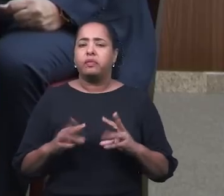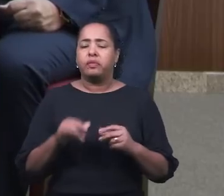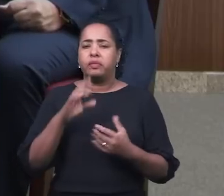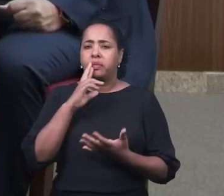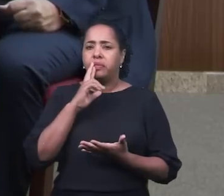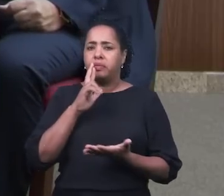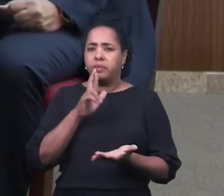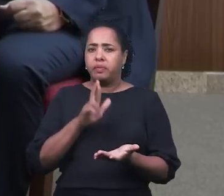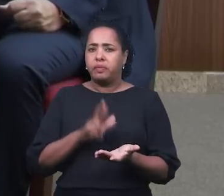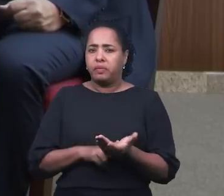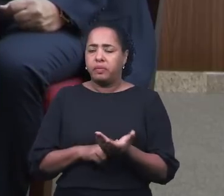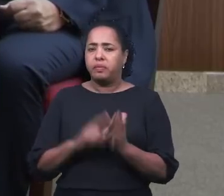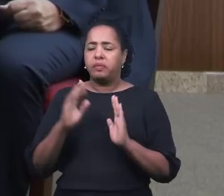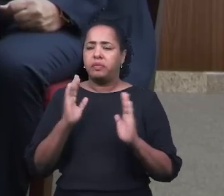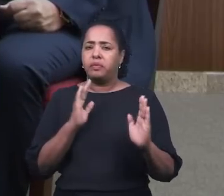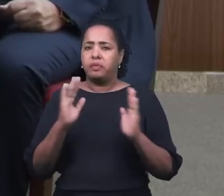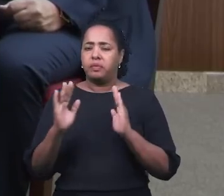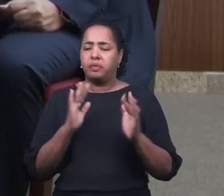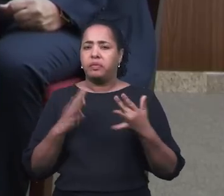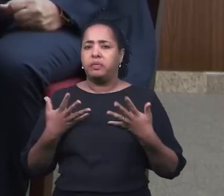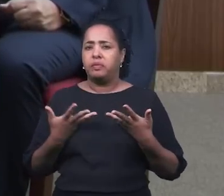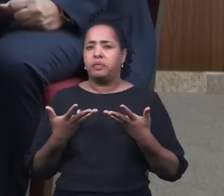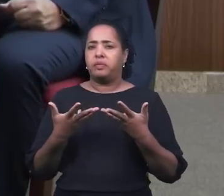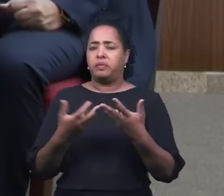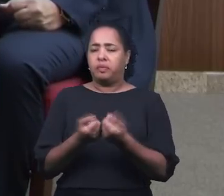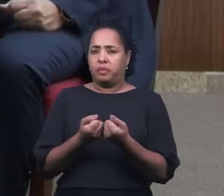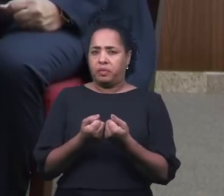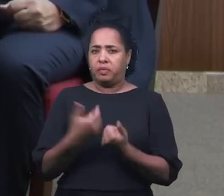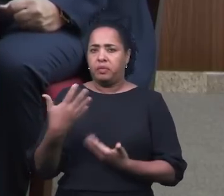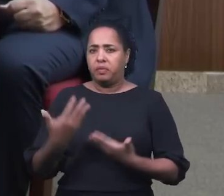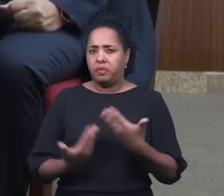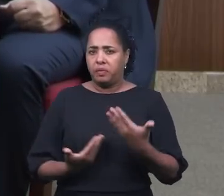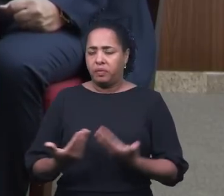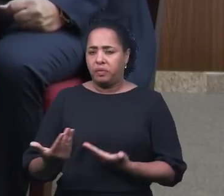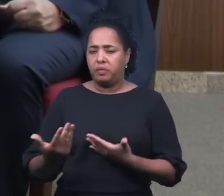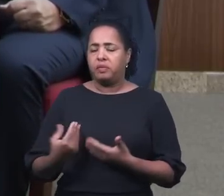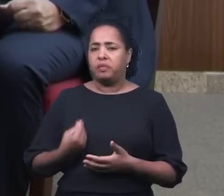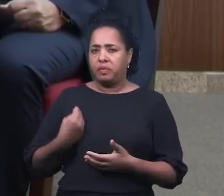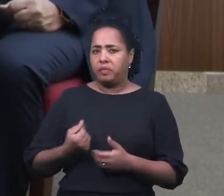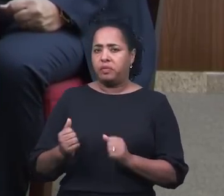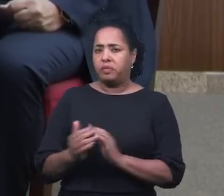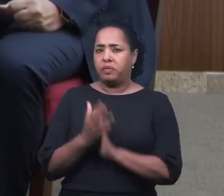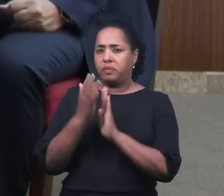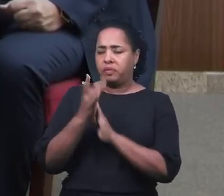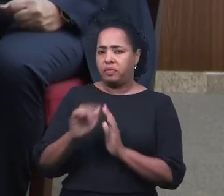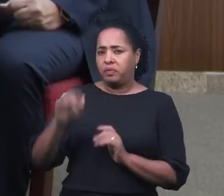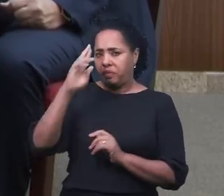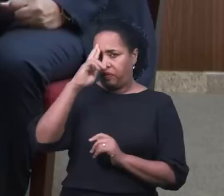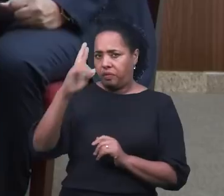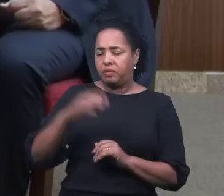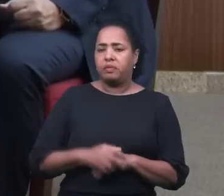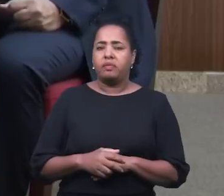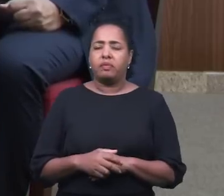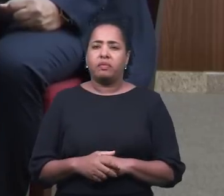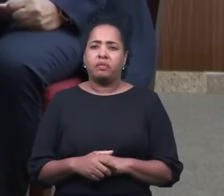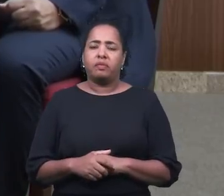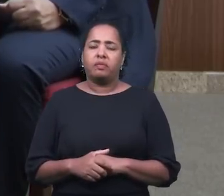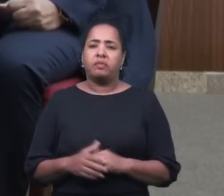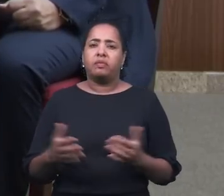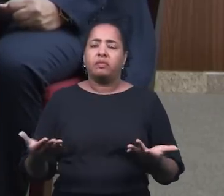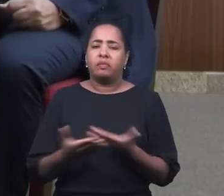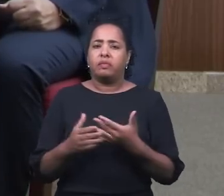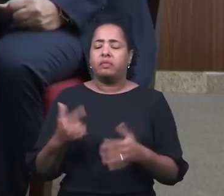resultado deste momento maravilhoso que a igreja está vivendo. Louvado seja o nome do Senhor. Vamos então à